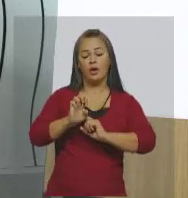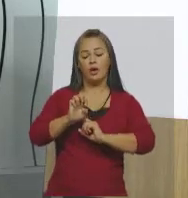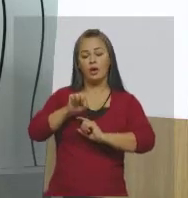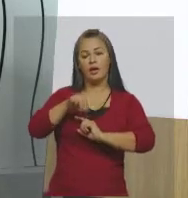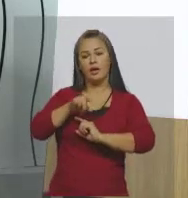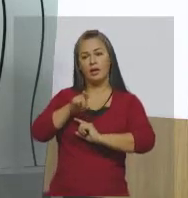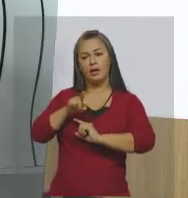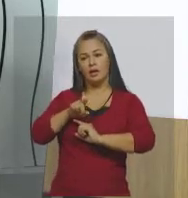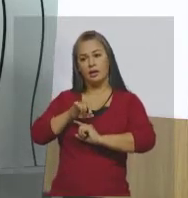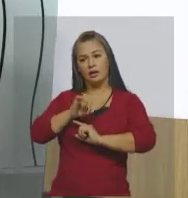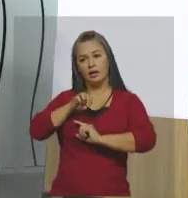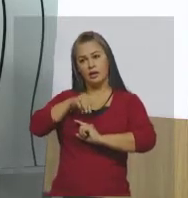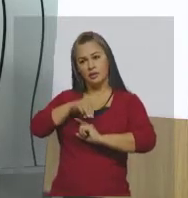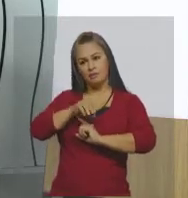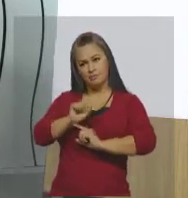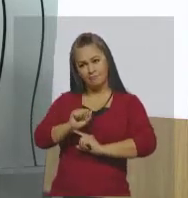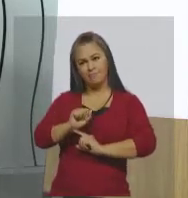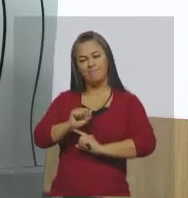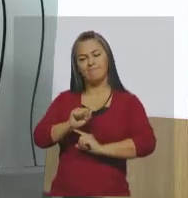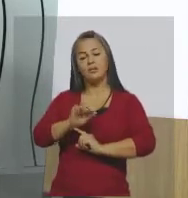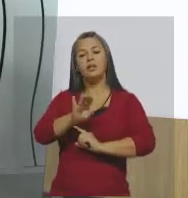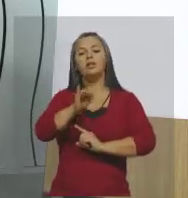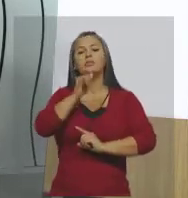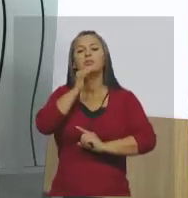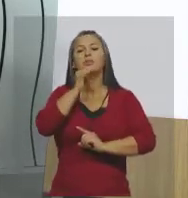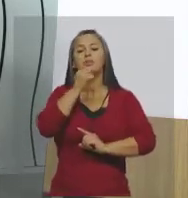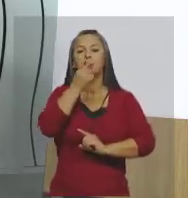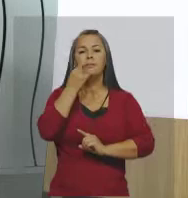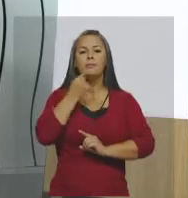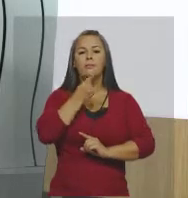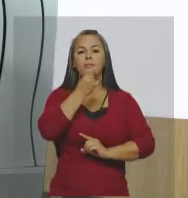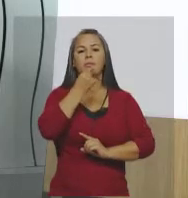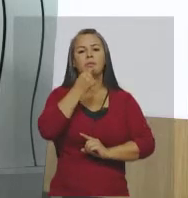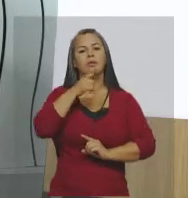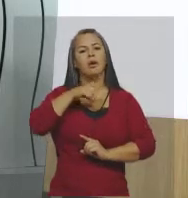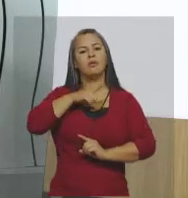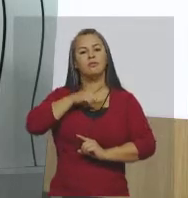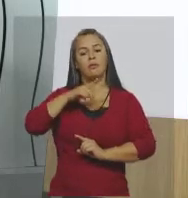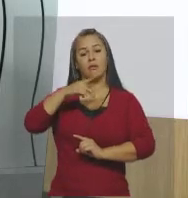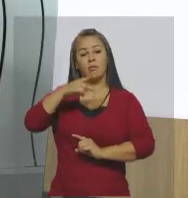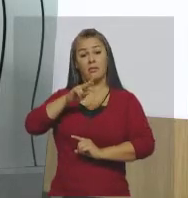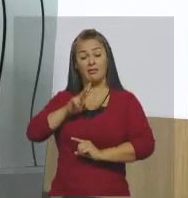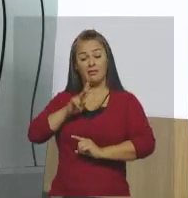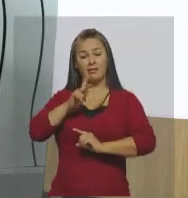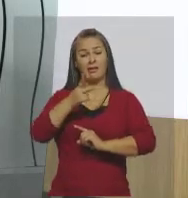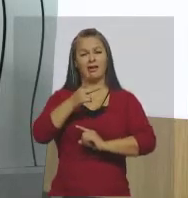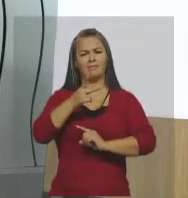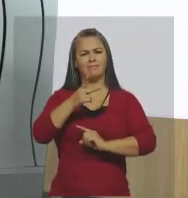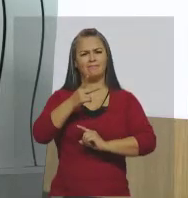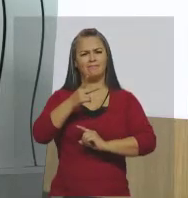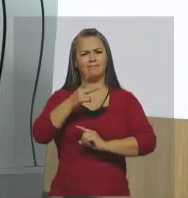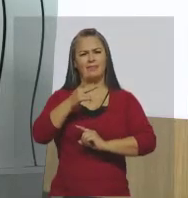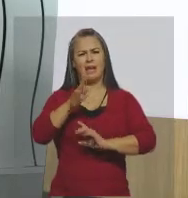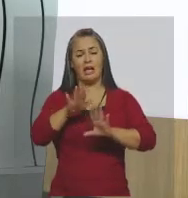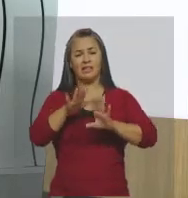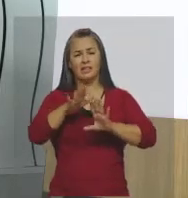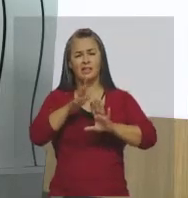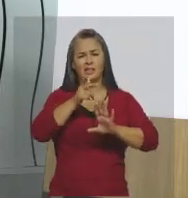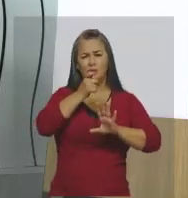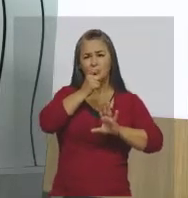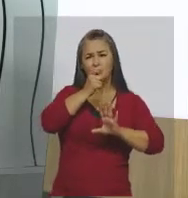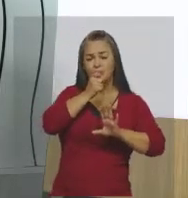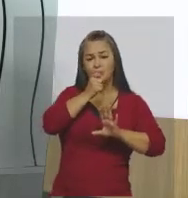digestório. Por exemplo, a boca ela tem um pH que nós chamamos de pH alcalino, ou seja, ela não é nem ácida e